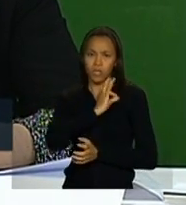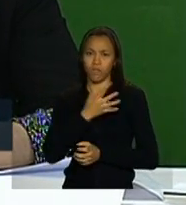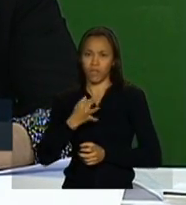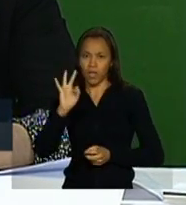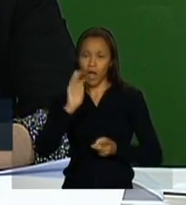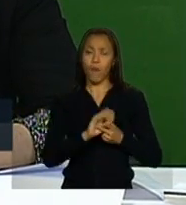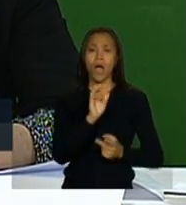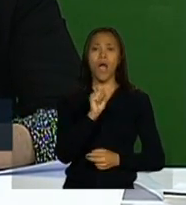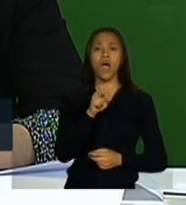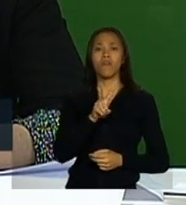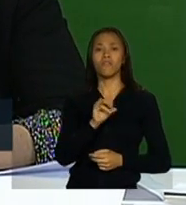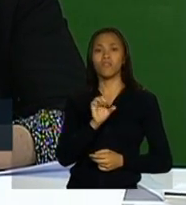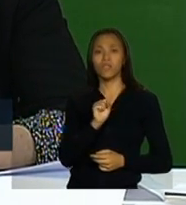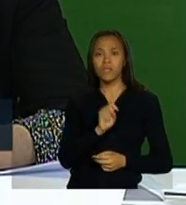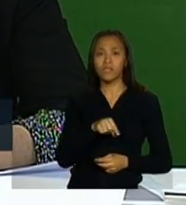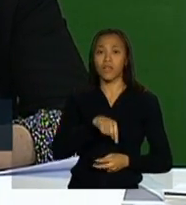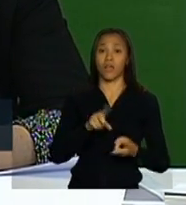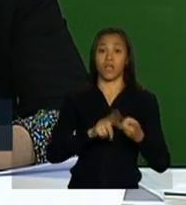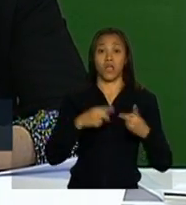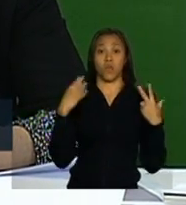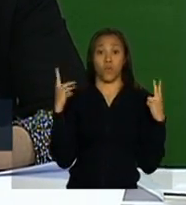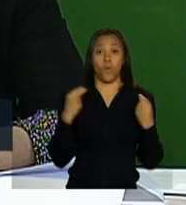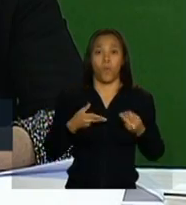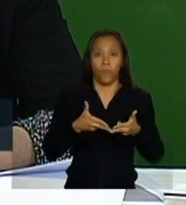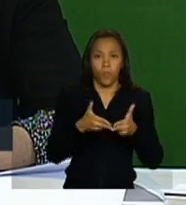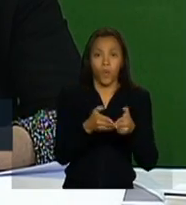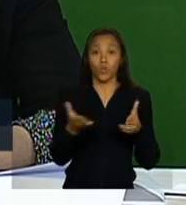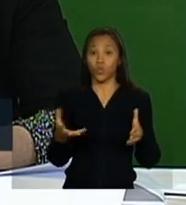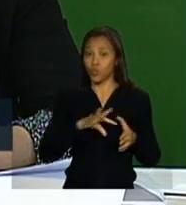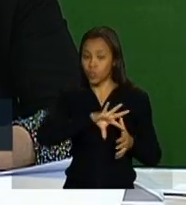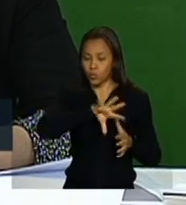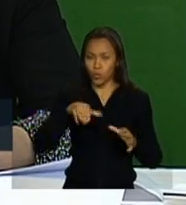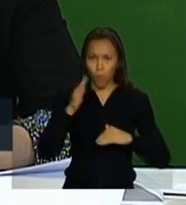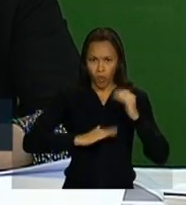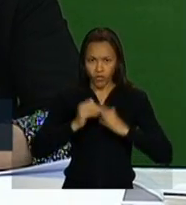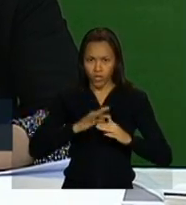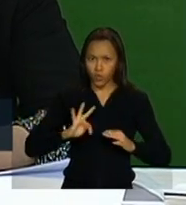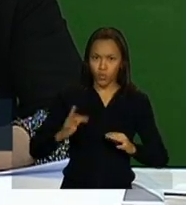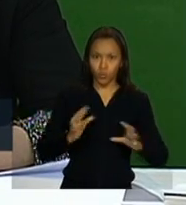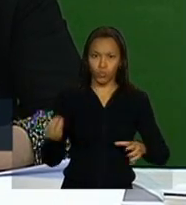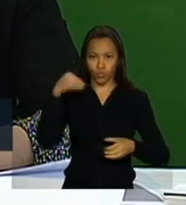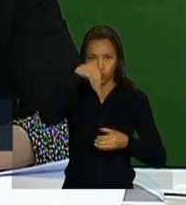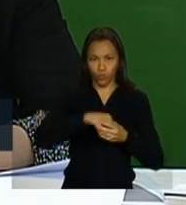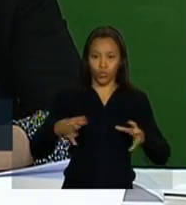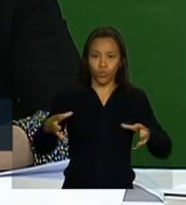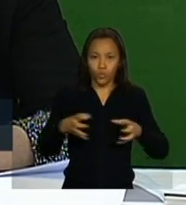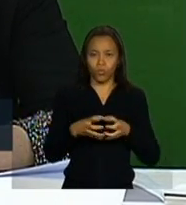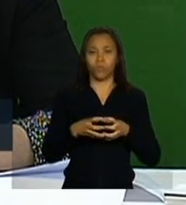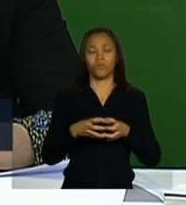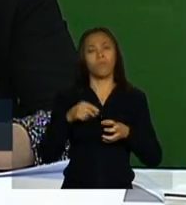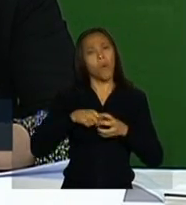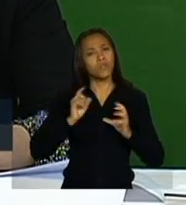Federal, autoridade marítima, poderem atuar no mesmo local, estarem sempre em contato,